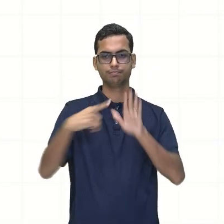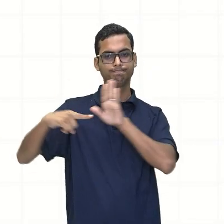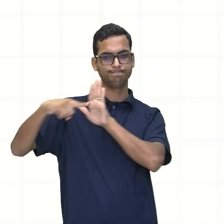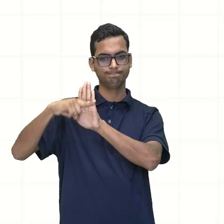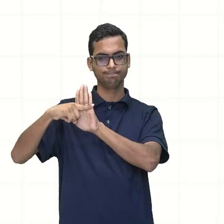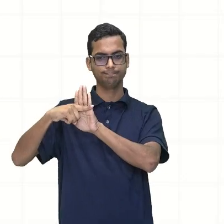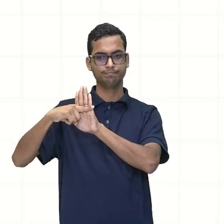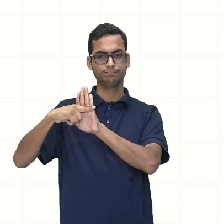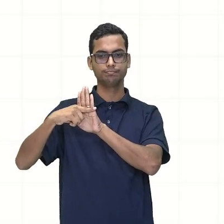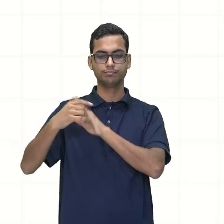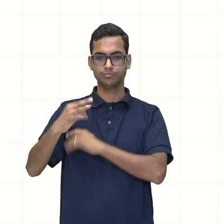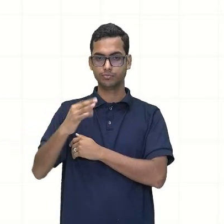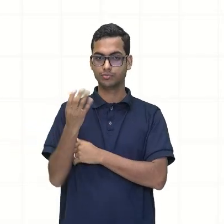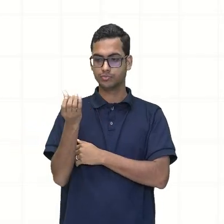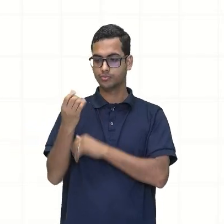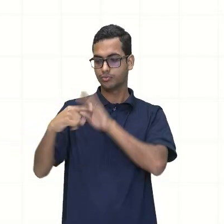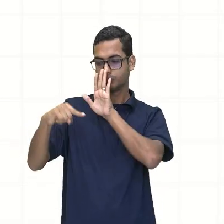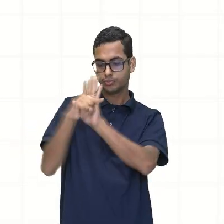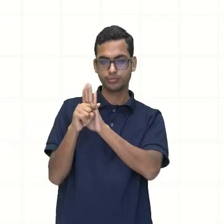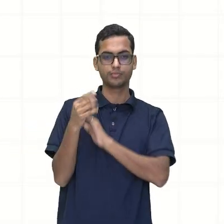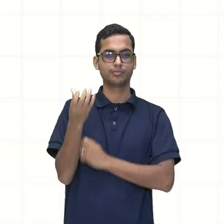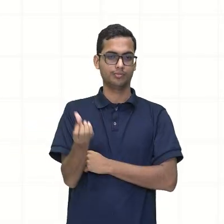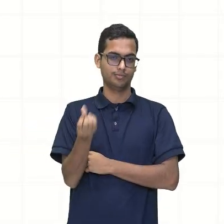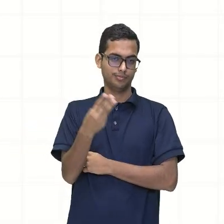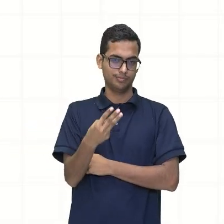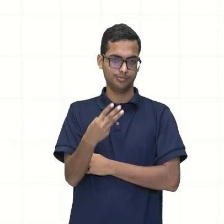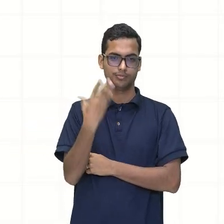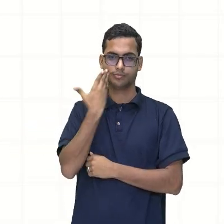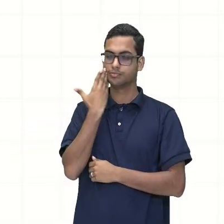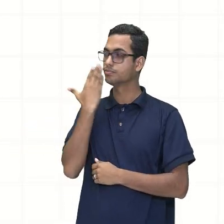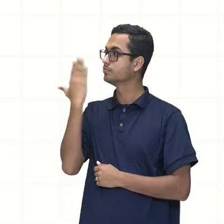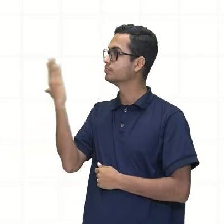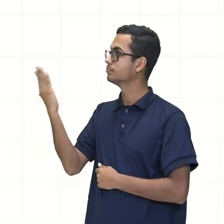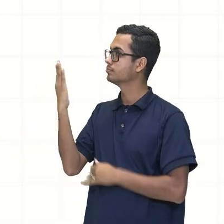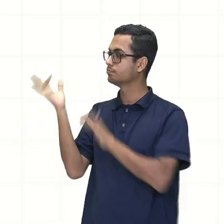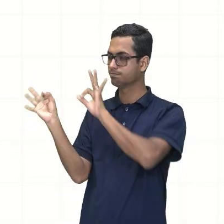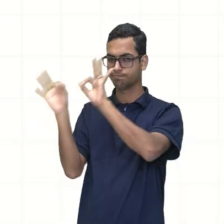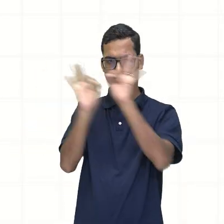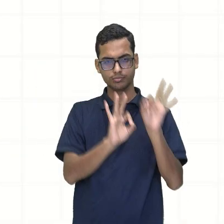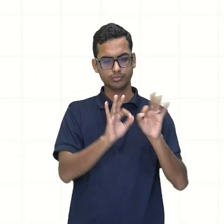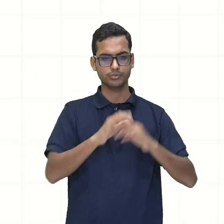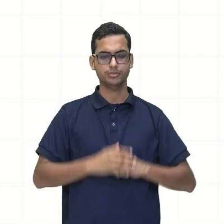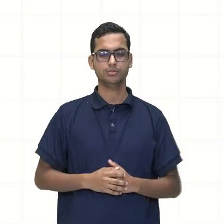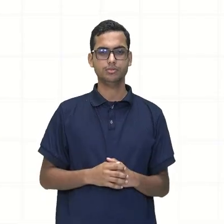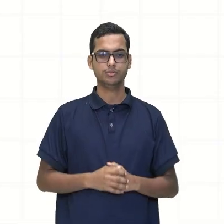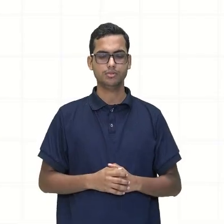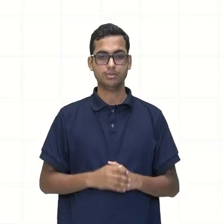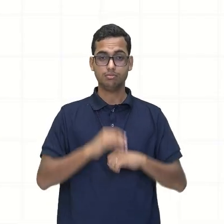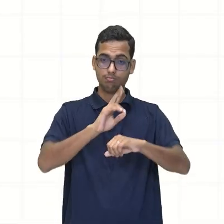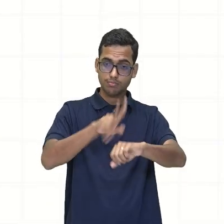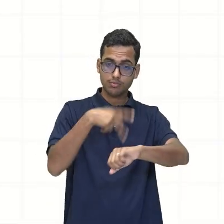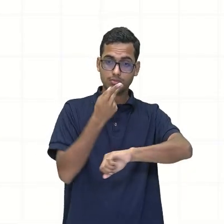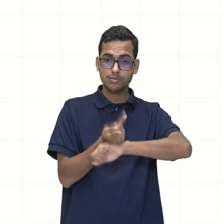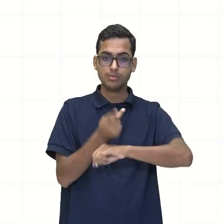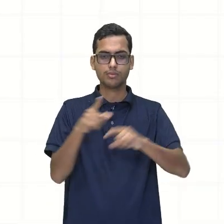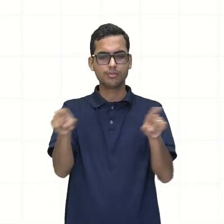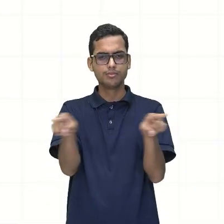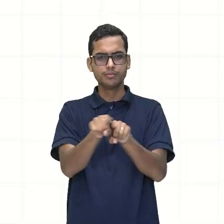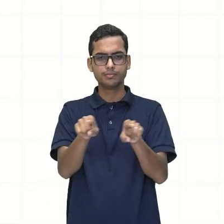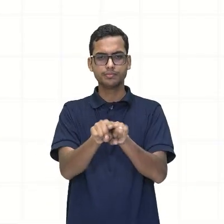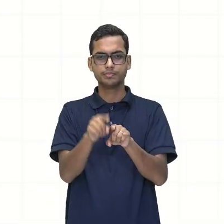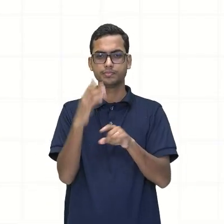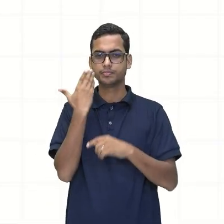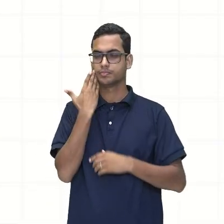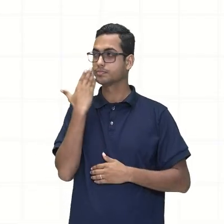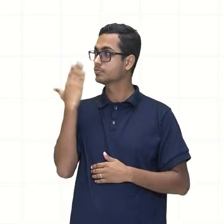do 7. Então, é a resposta que eu vou colocar aqui, ó, menos 63. Aí, eu repito o sinal de menos,